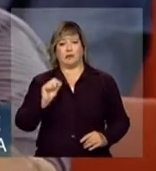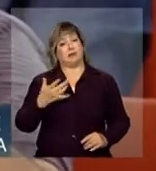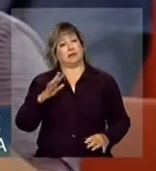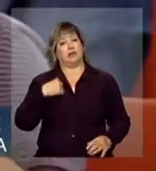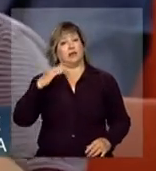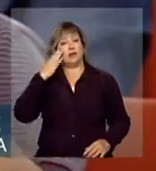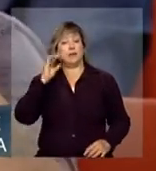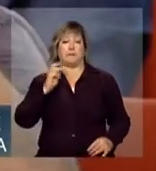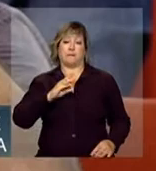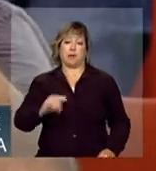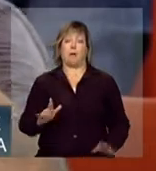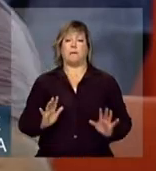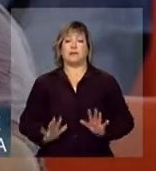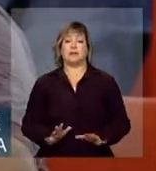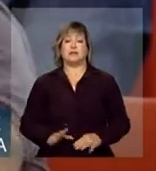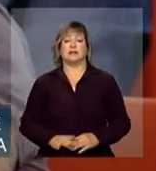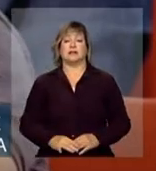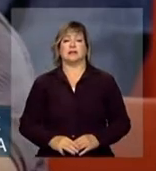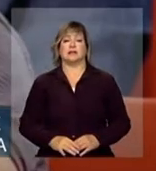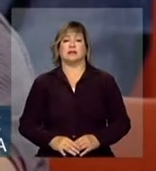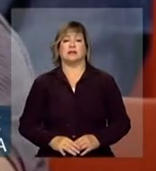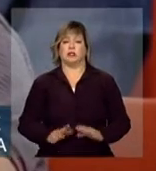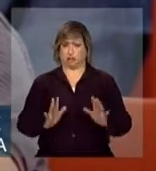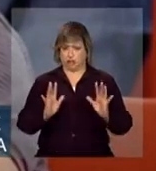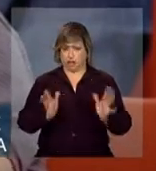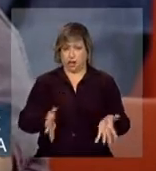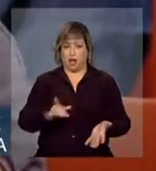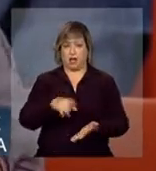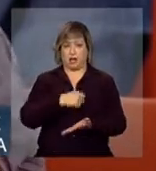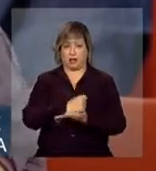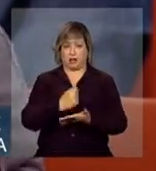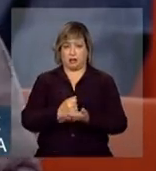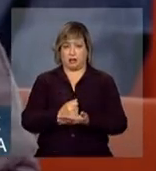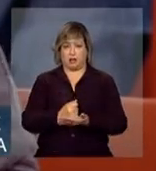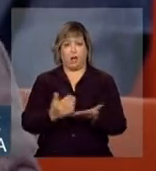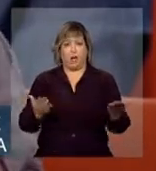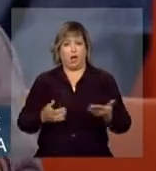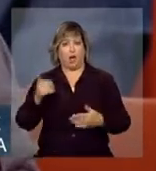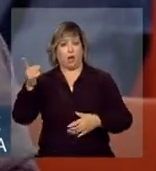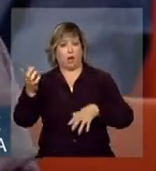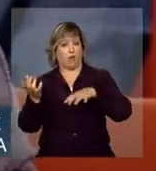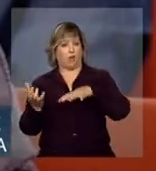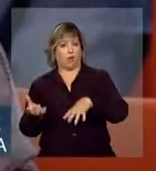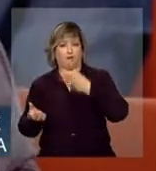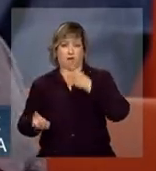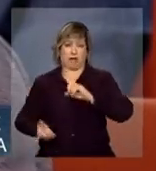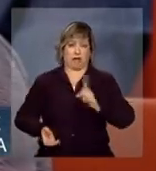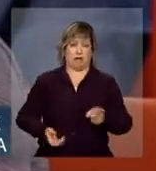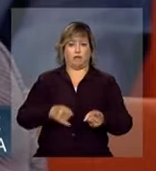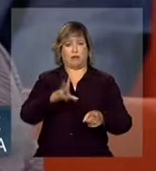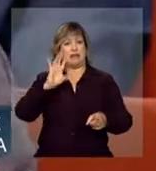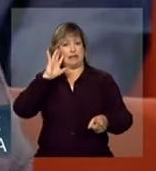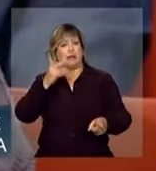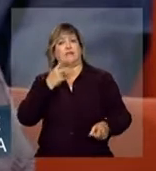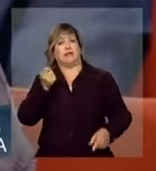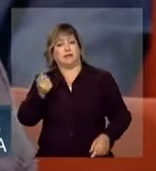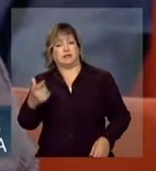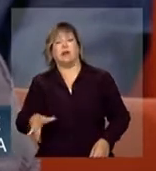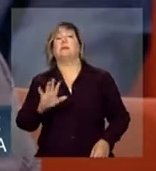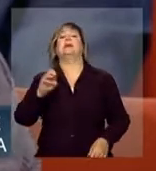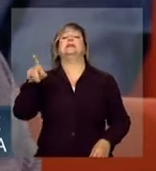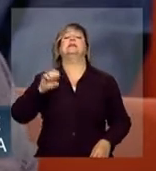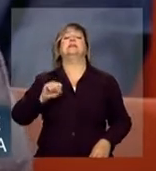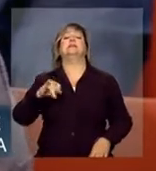mal, mas já foi contratado e hoje o Congresso negou. Vocês vão tentar reverter, mas se o Congresso manter essa